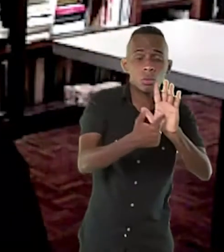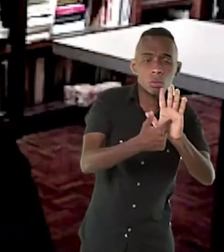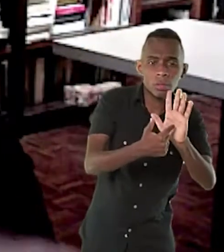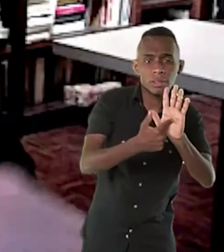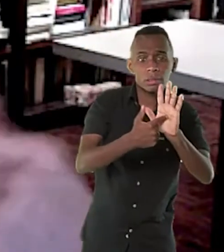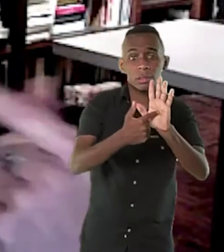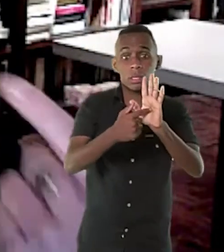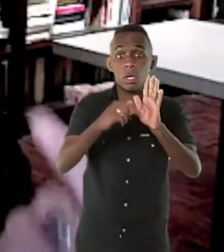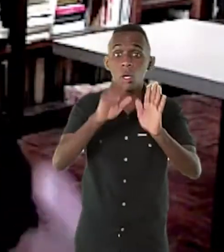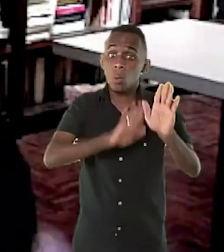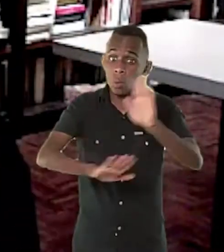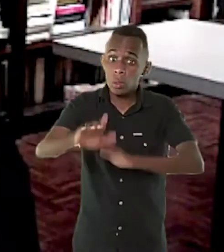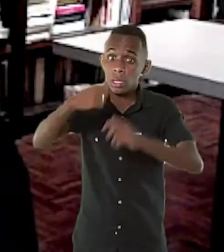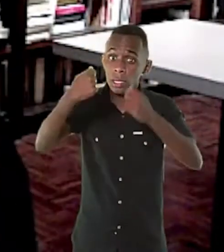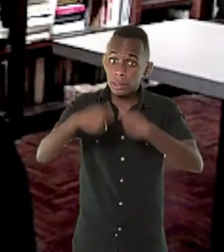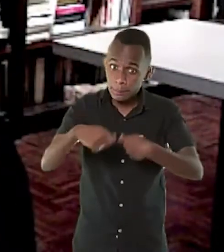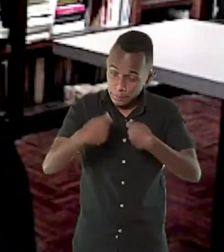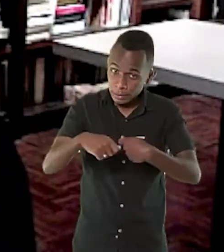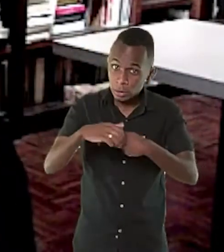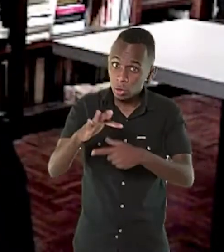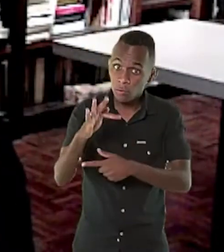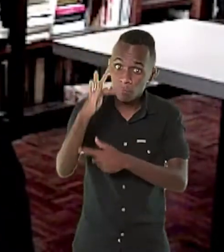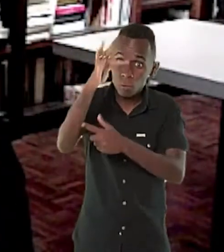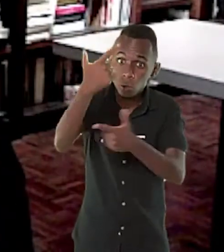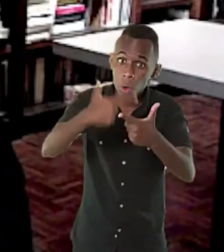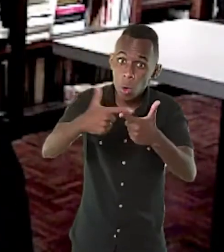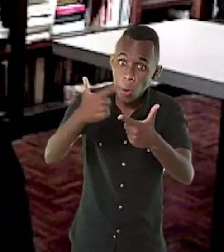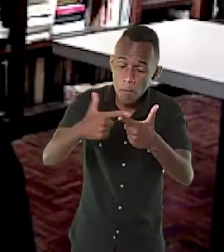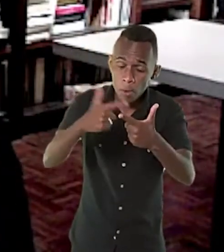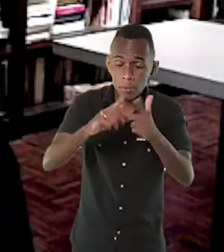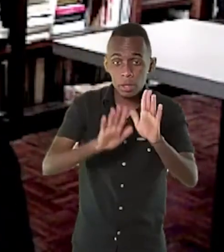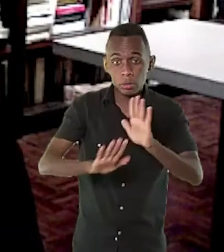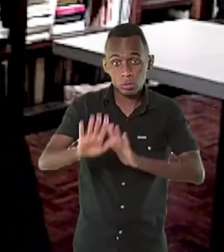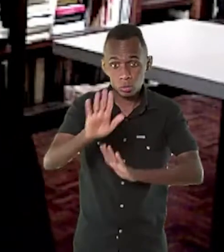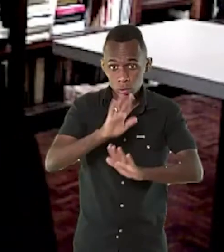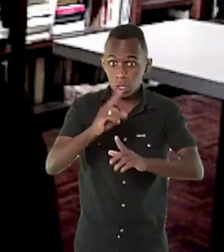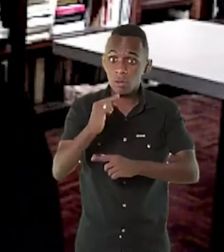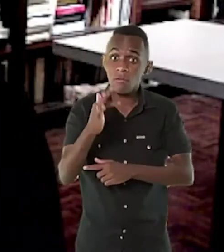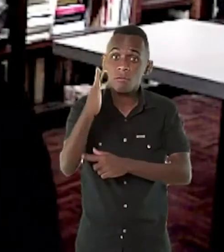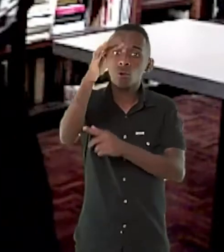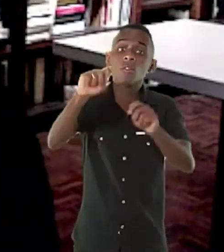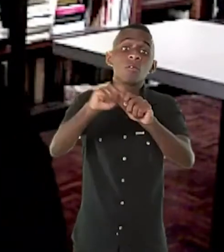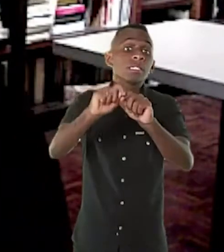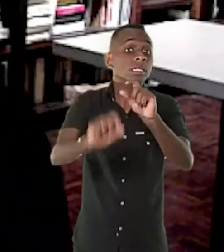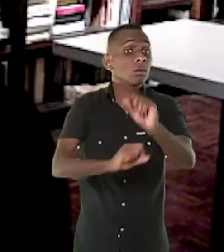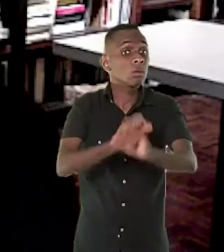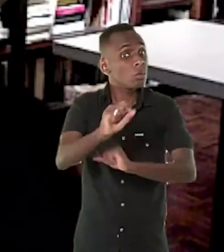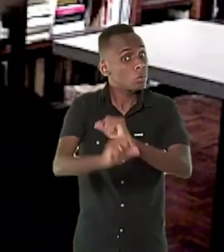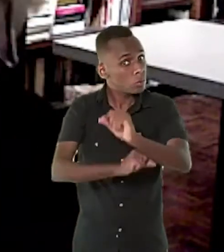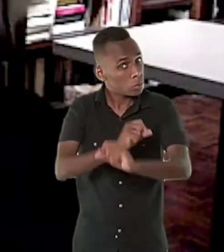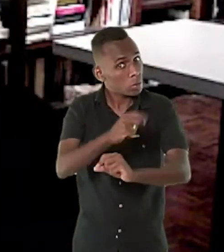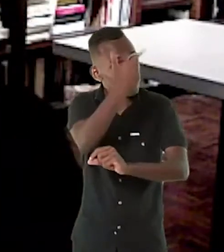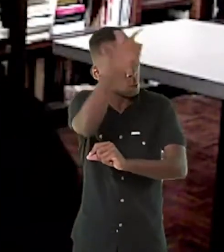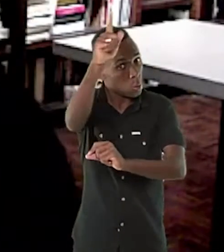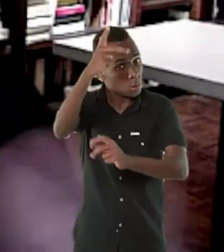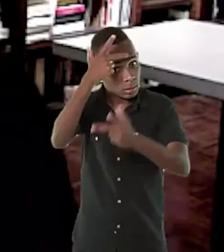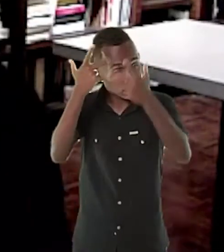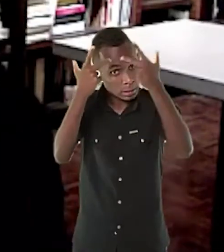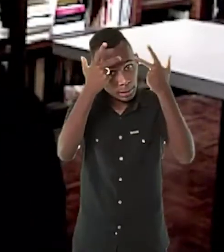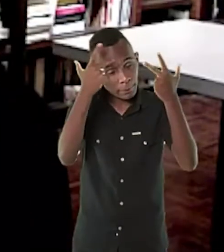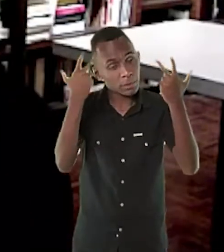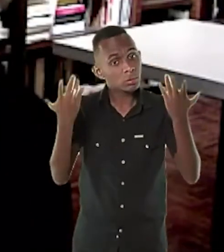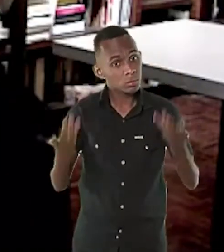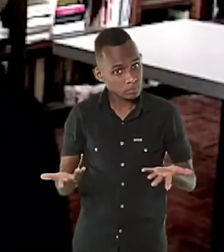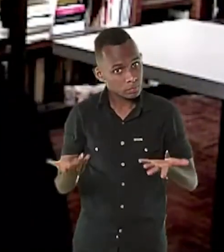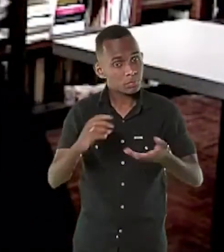quem, o que pode ser feito com eles, e é essa parte da questão que ninguém abre,